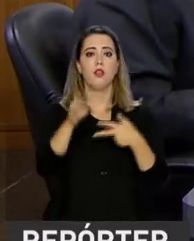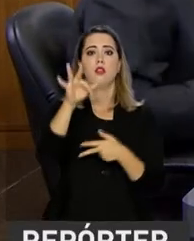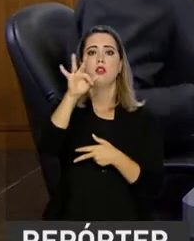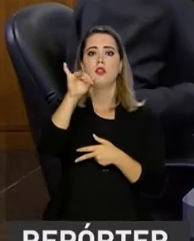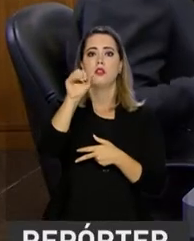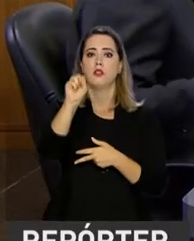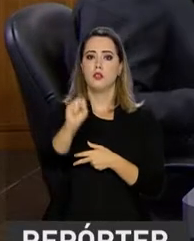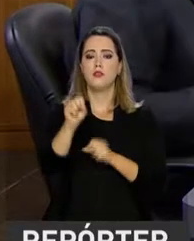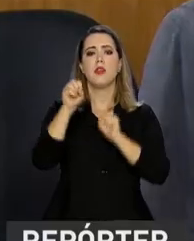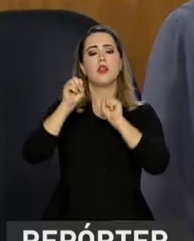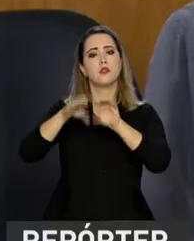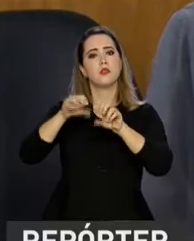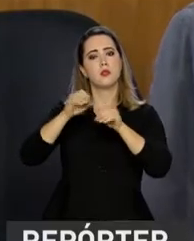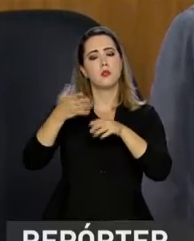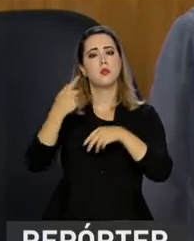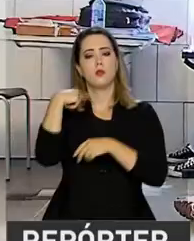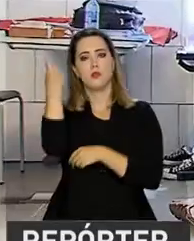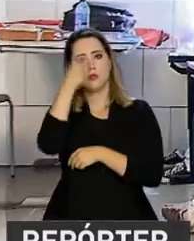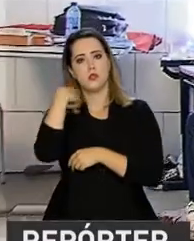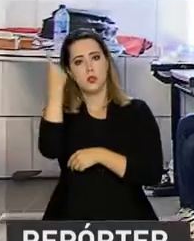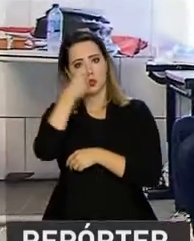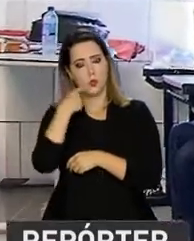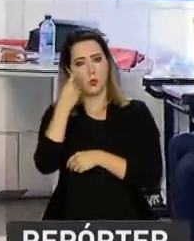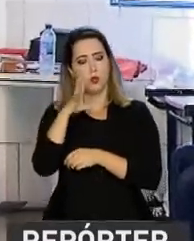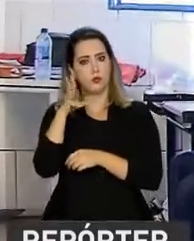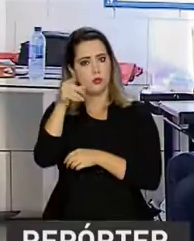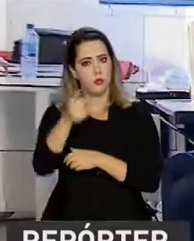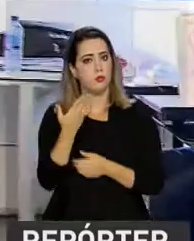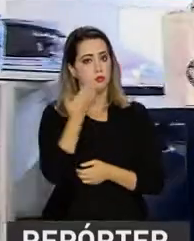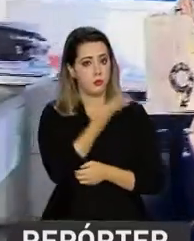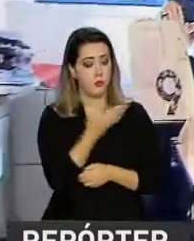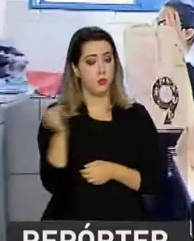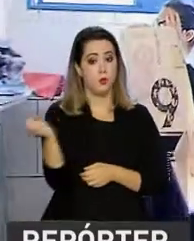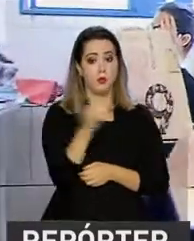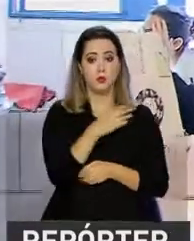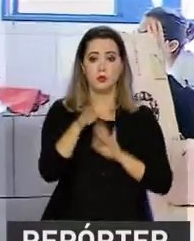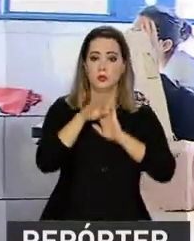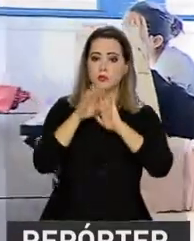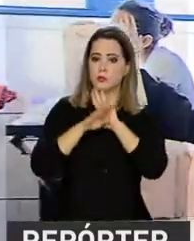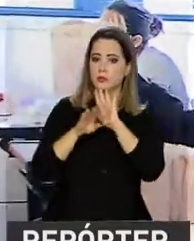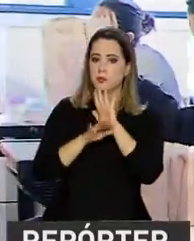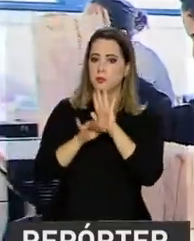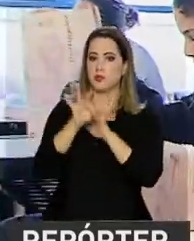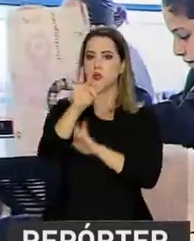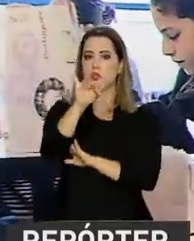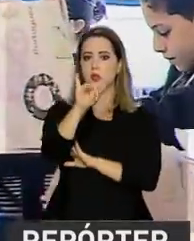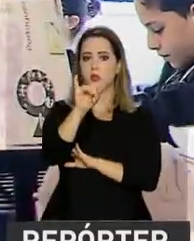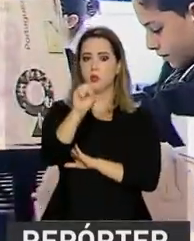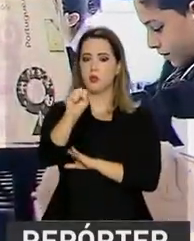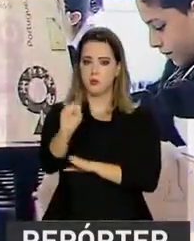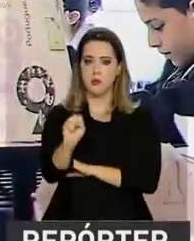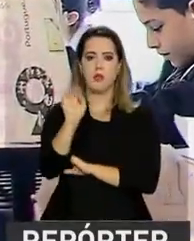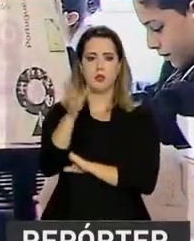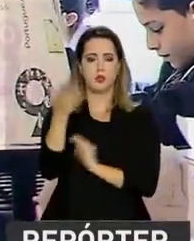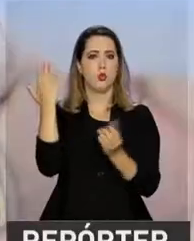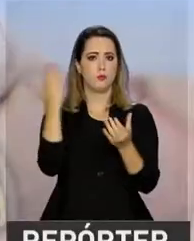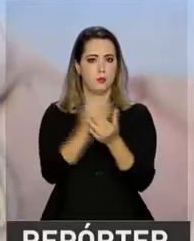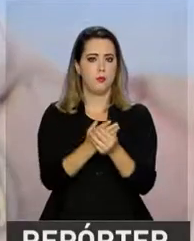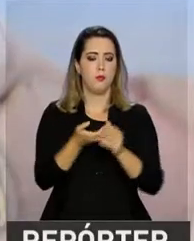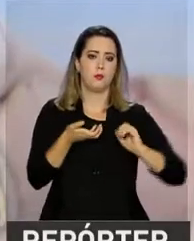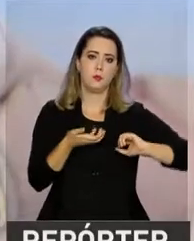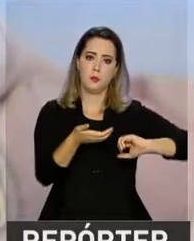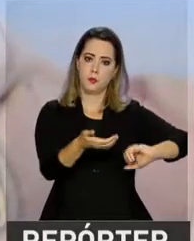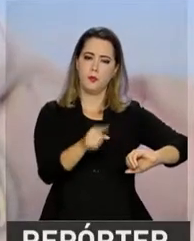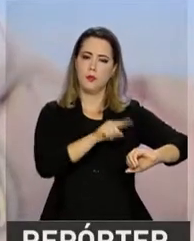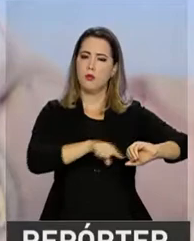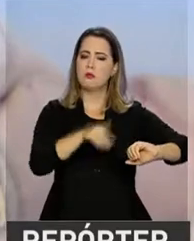política de educação em tempo integral o novo projeto de financiamento estudantil está em apreciação no congresso nacional ea